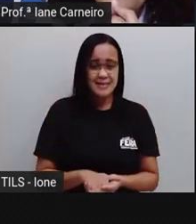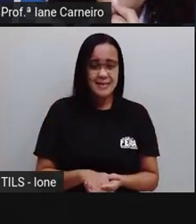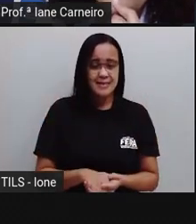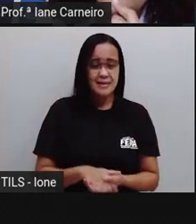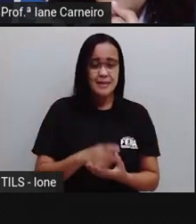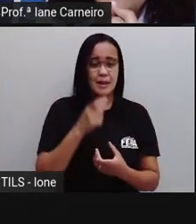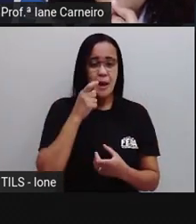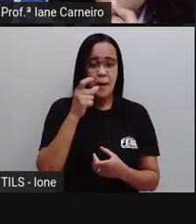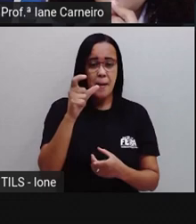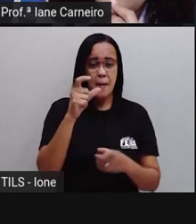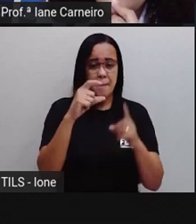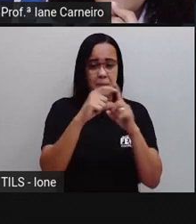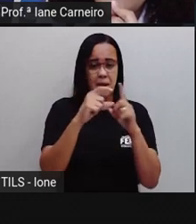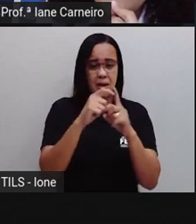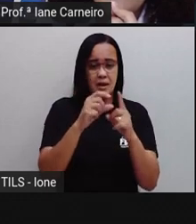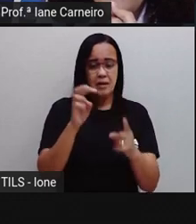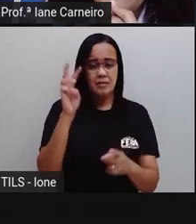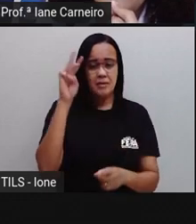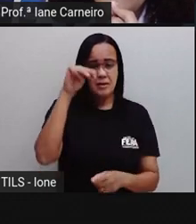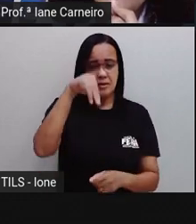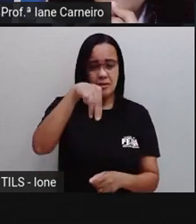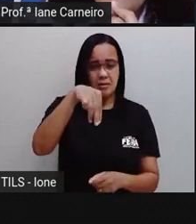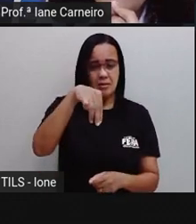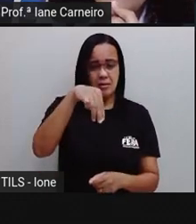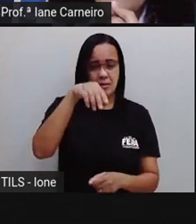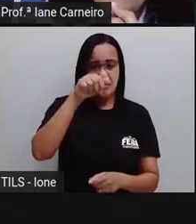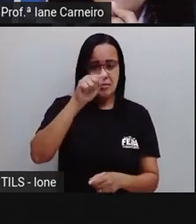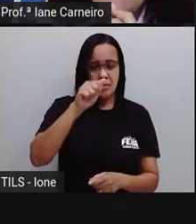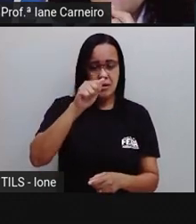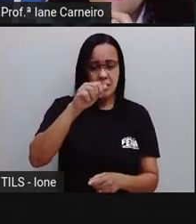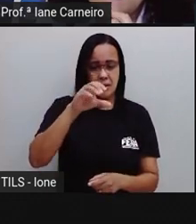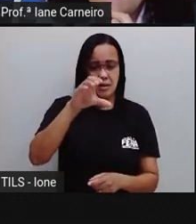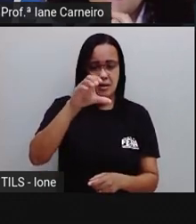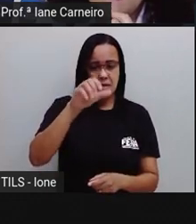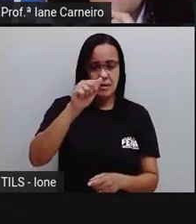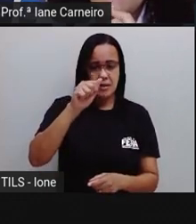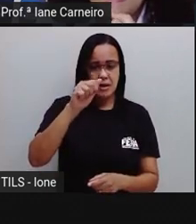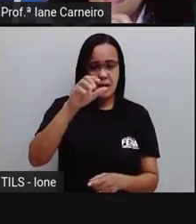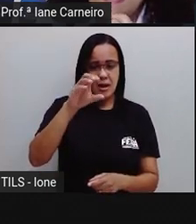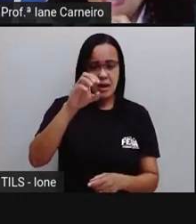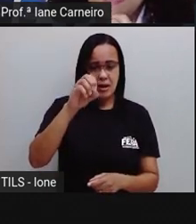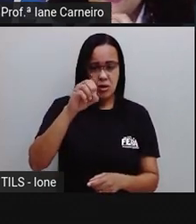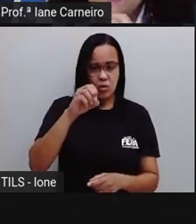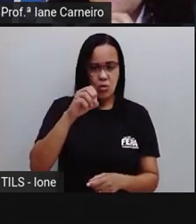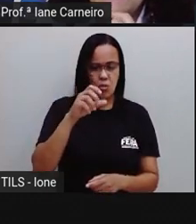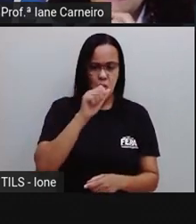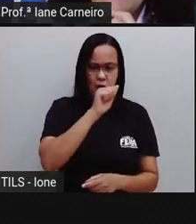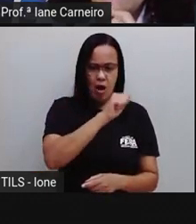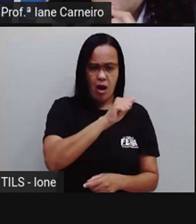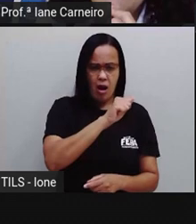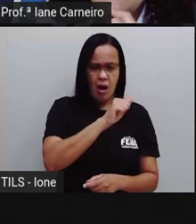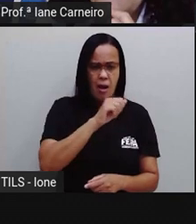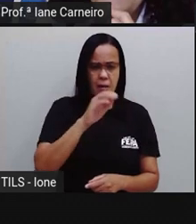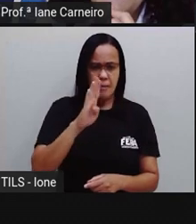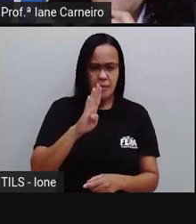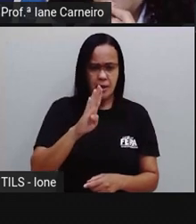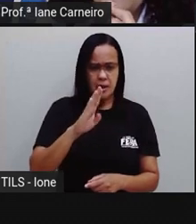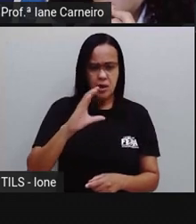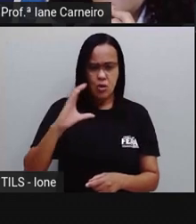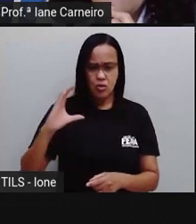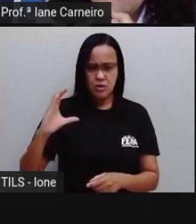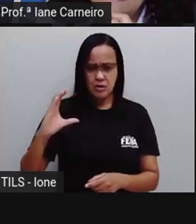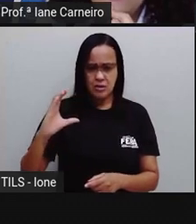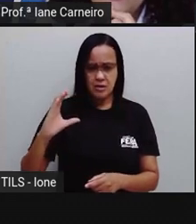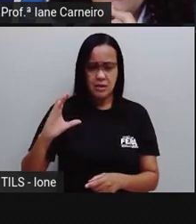que bichinho é esse que tá escrito ali que começa com essa letra aqui que ele é essa é letra A gato letra